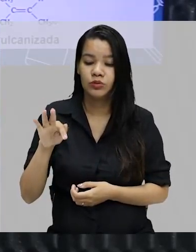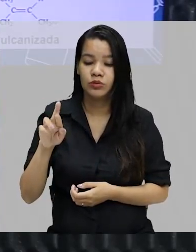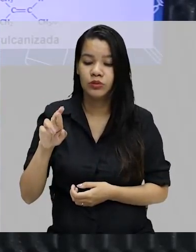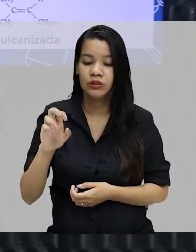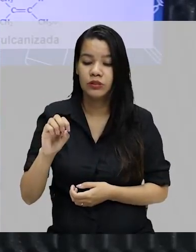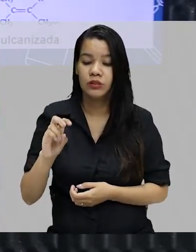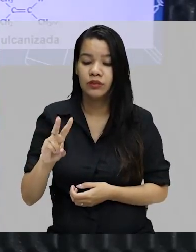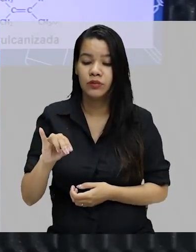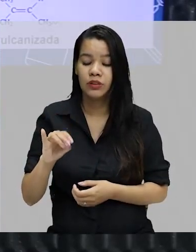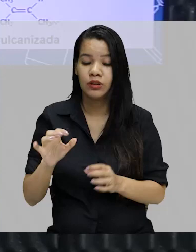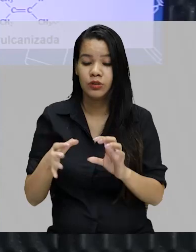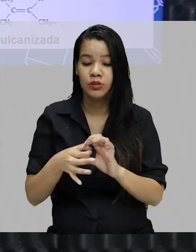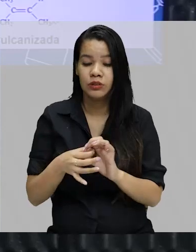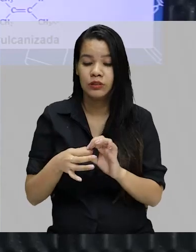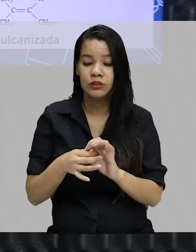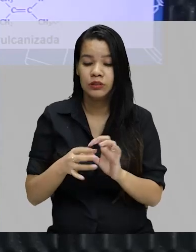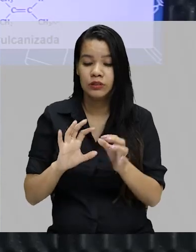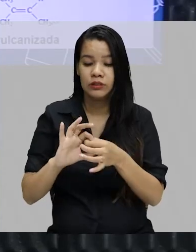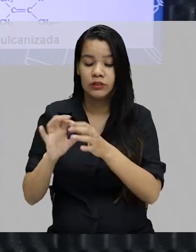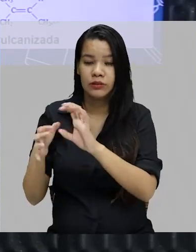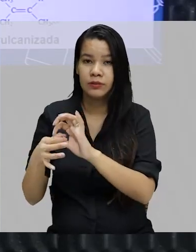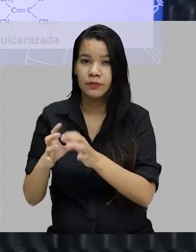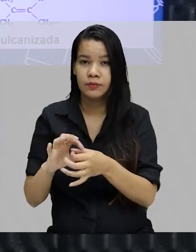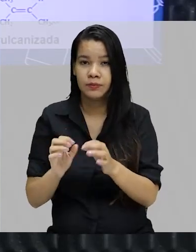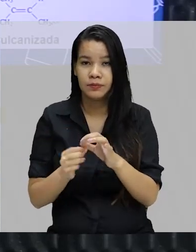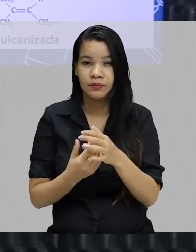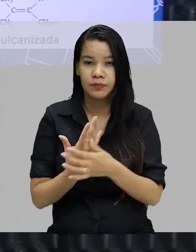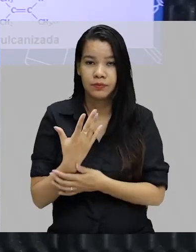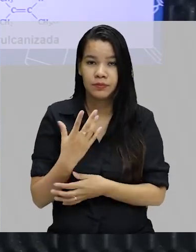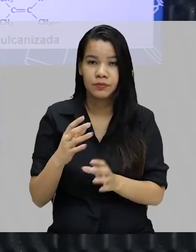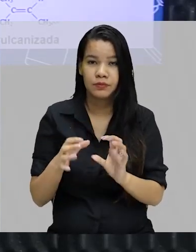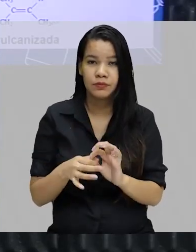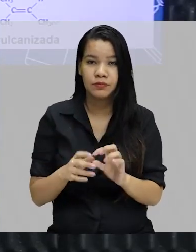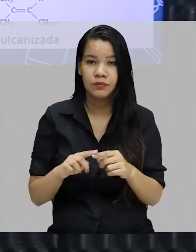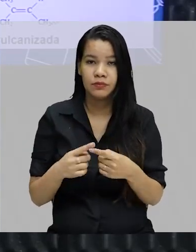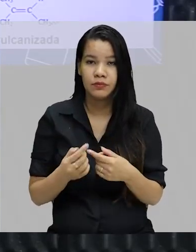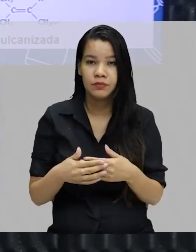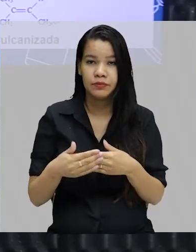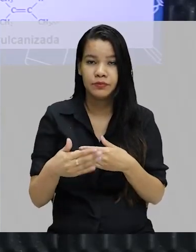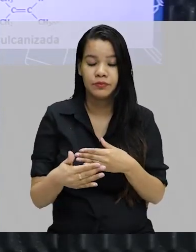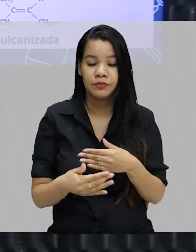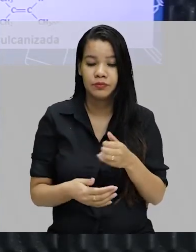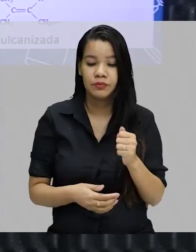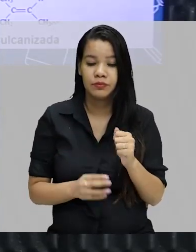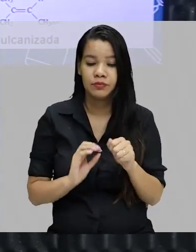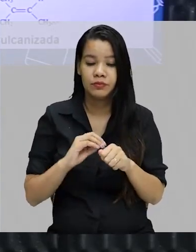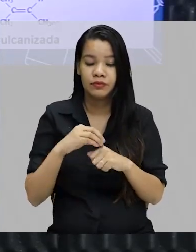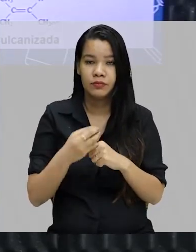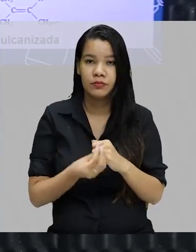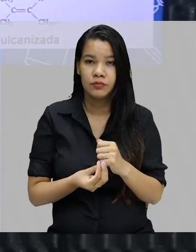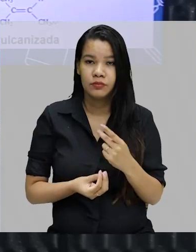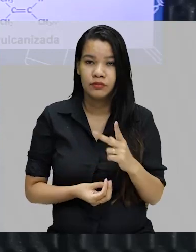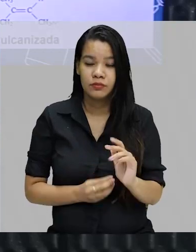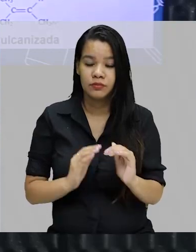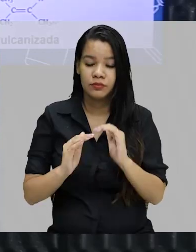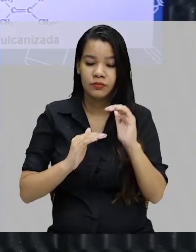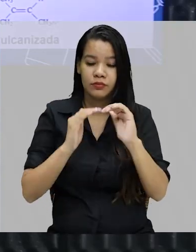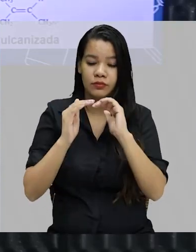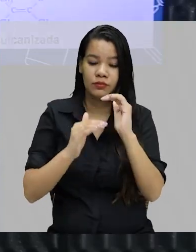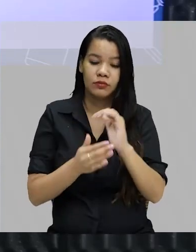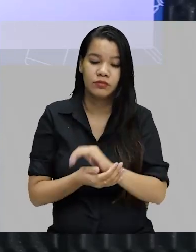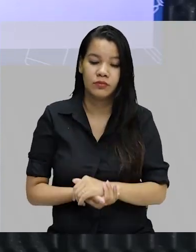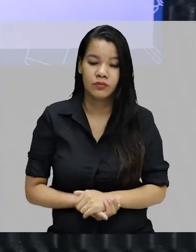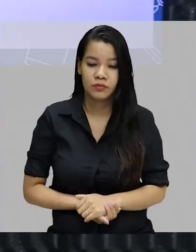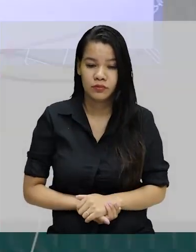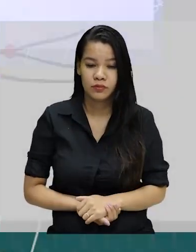unindo essas cadeias, certo? Formando ligações, só que através de átomos de enxofre. A esse processo,